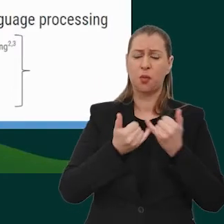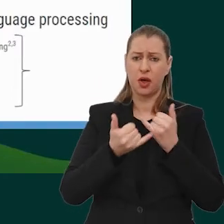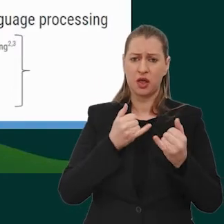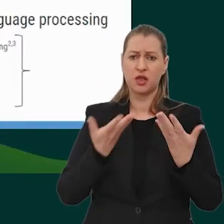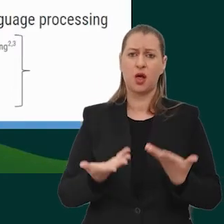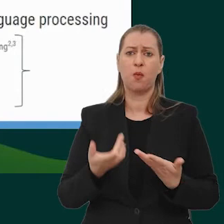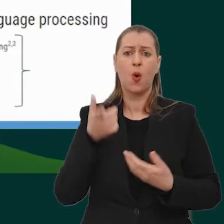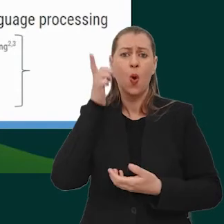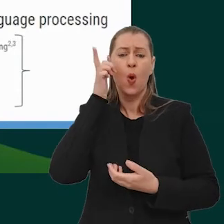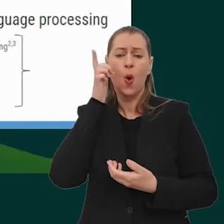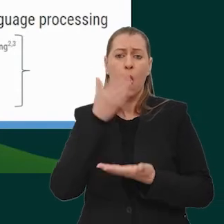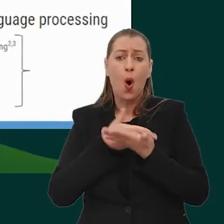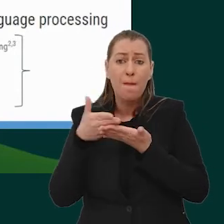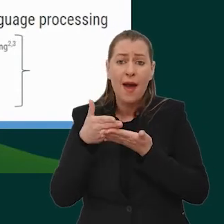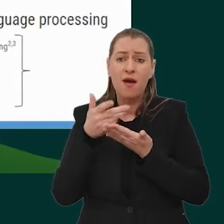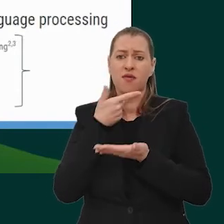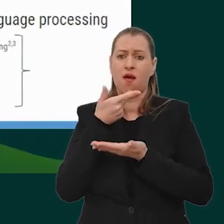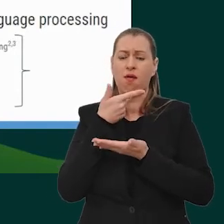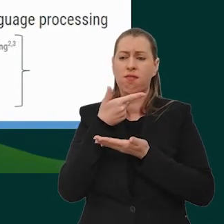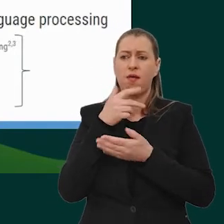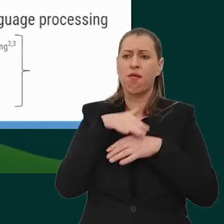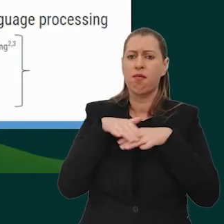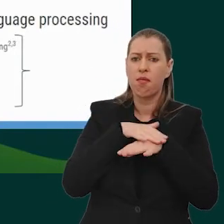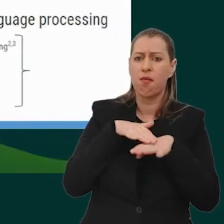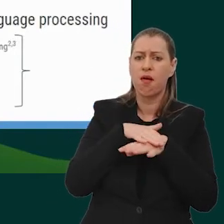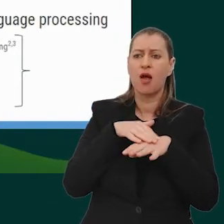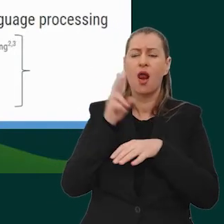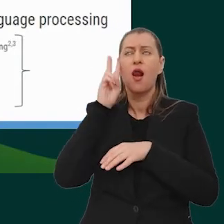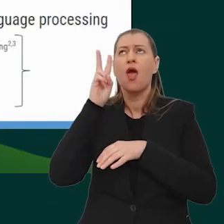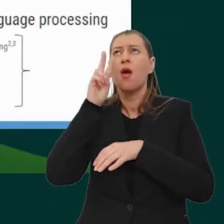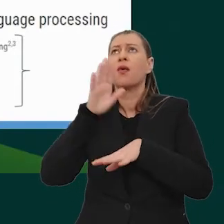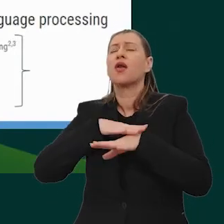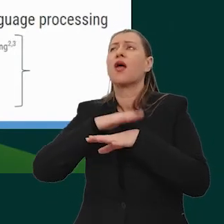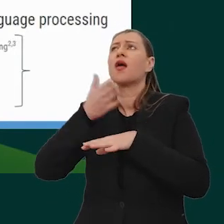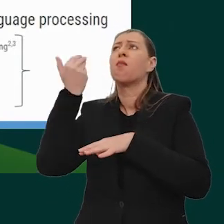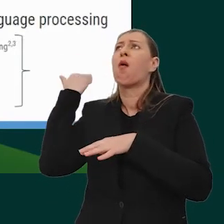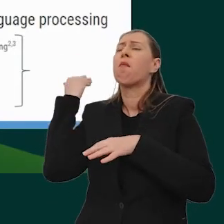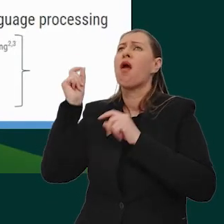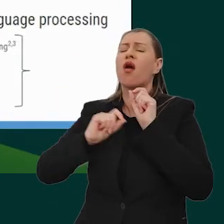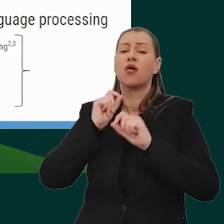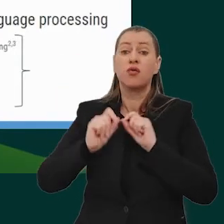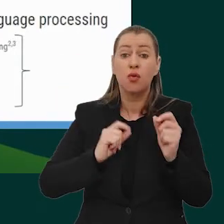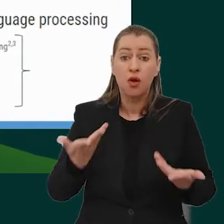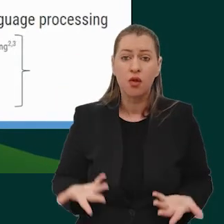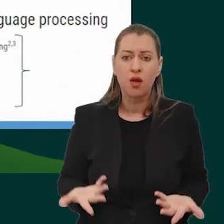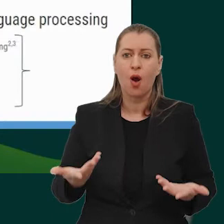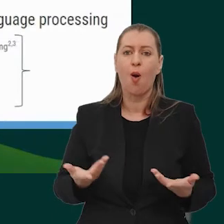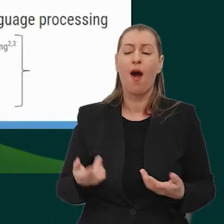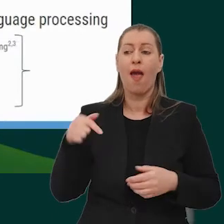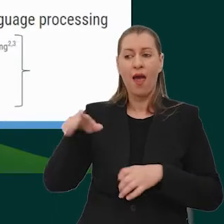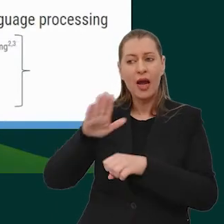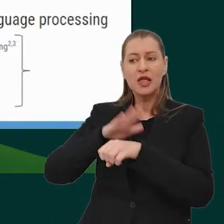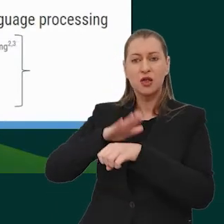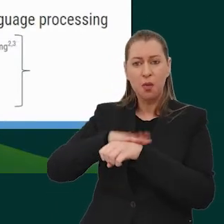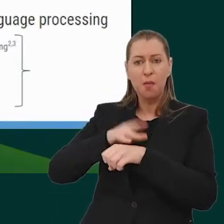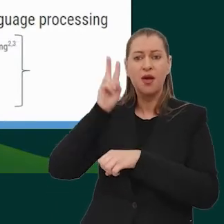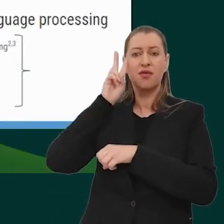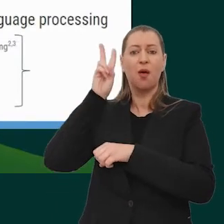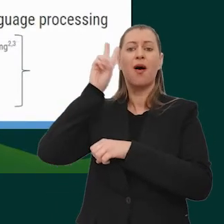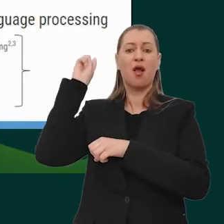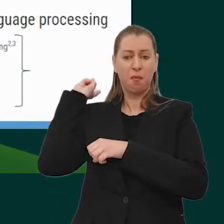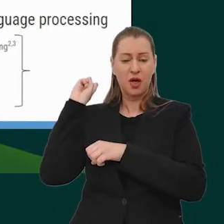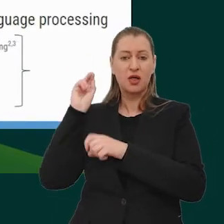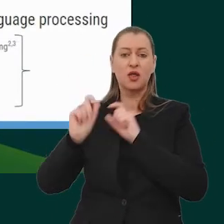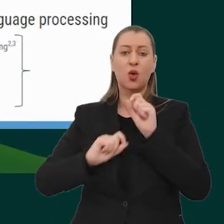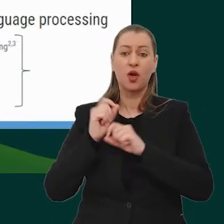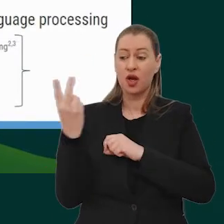sabe que a gente começa a conversar com alguém, e daí a gente, tu lembra daquele momento? E daí aquele momento, que é aquela pequena lembrança